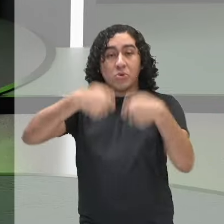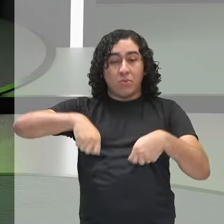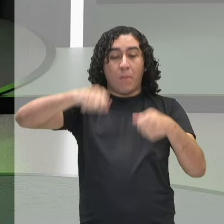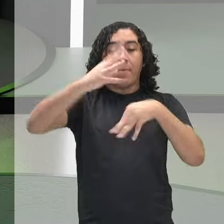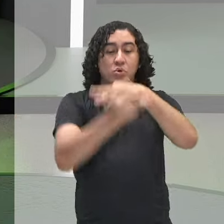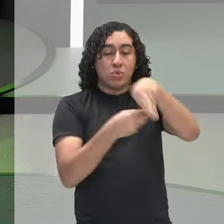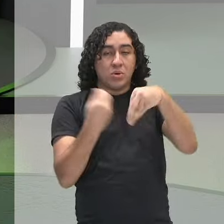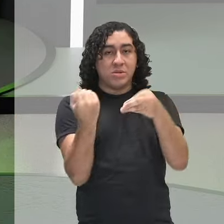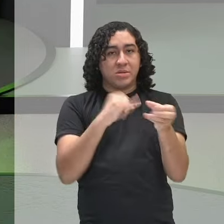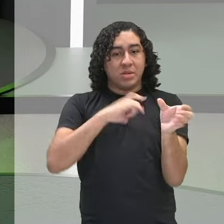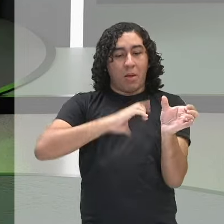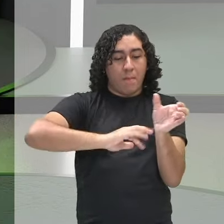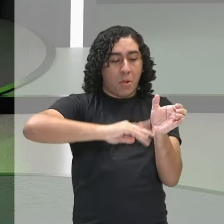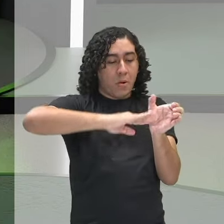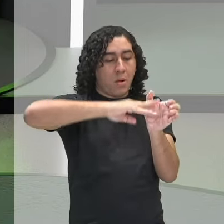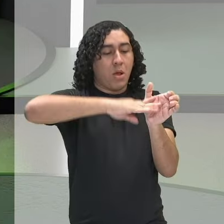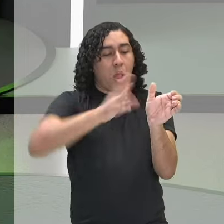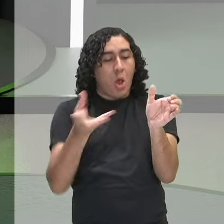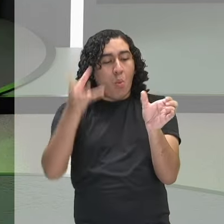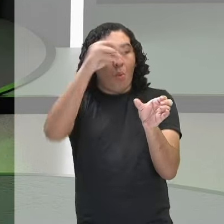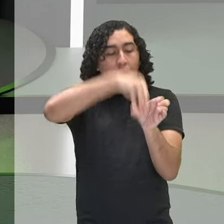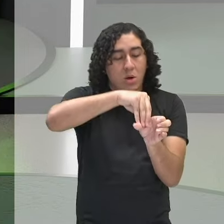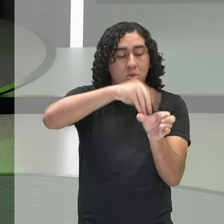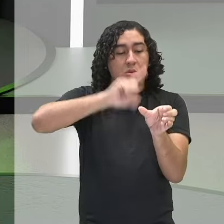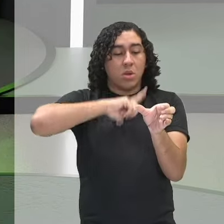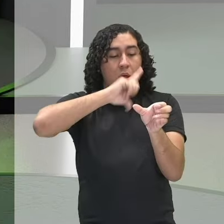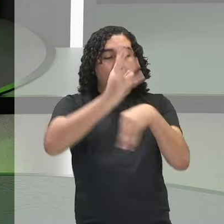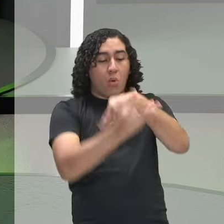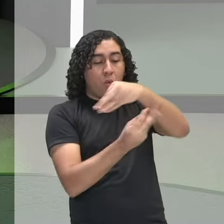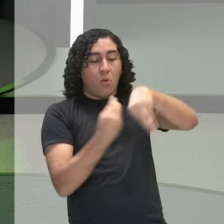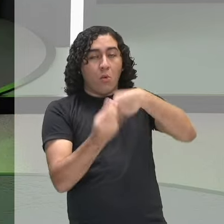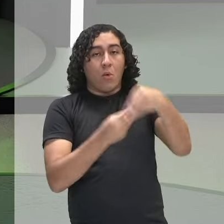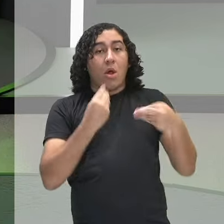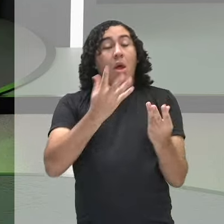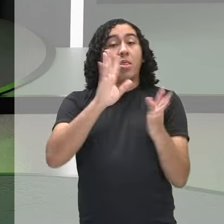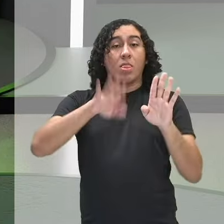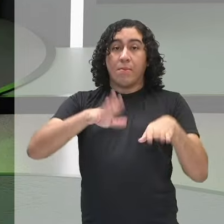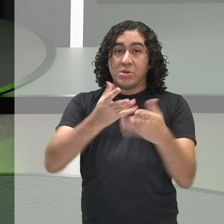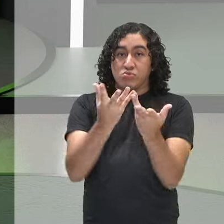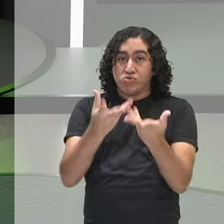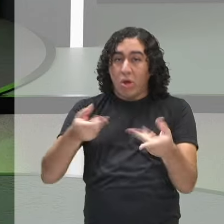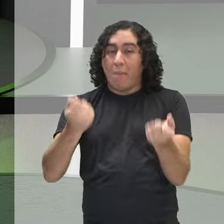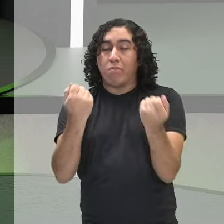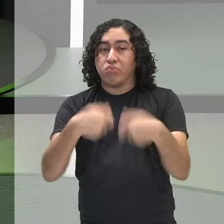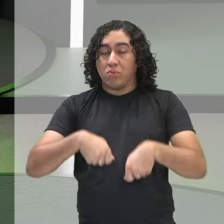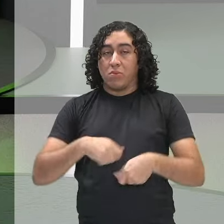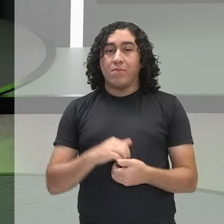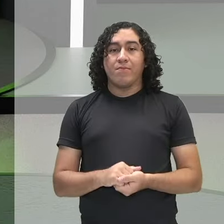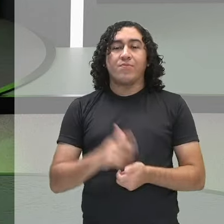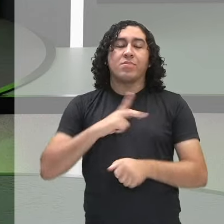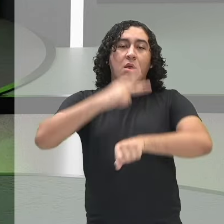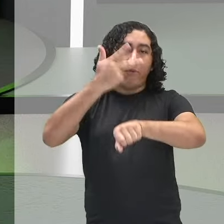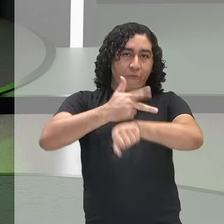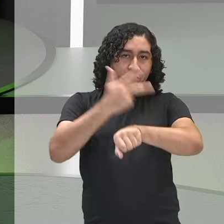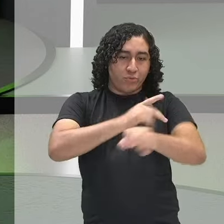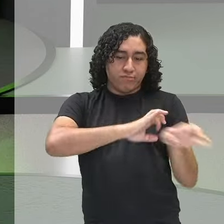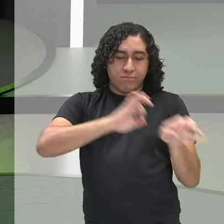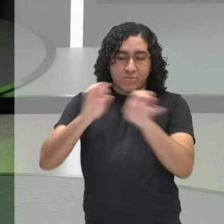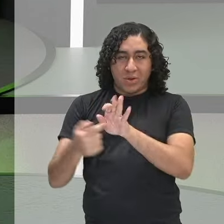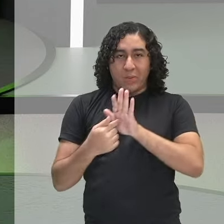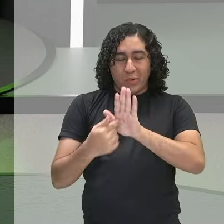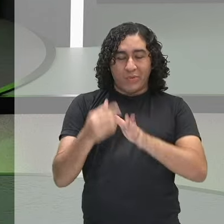adiciona, vai mudar ali dependendo da quantidade adicionada. Nós temos aí um vídeo que vai mostrar direitinho isso aí